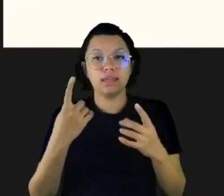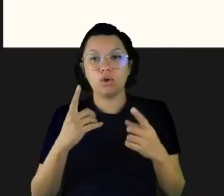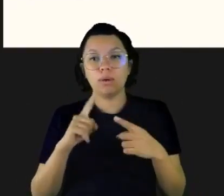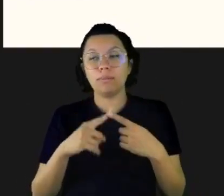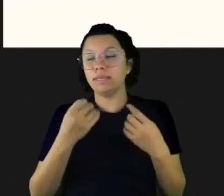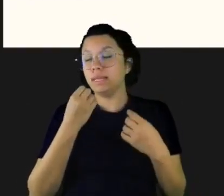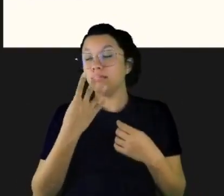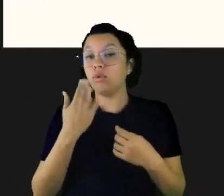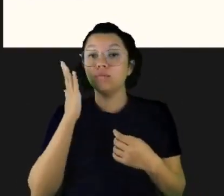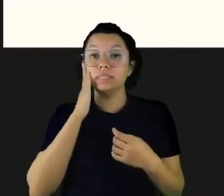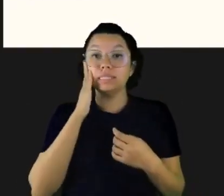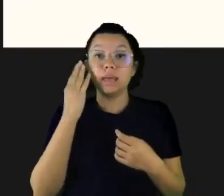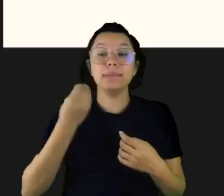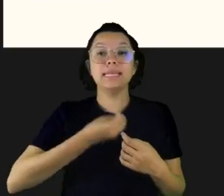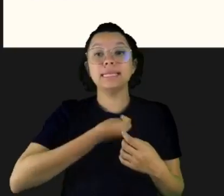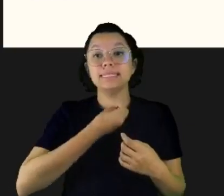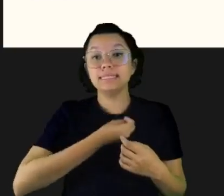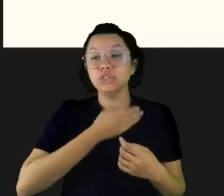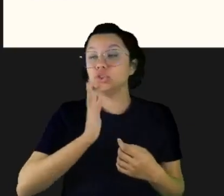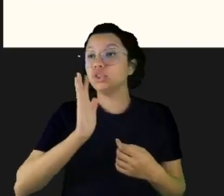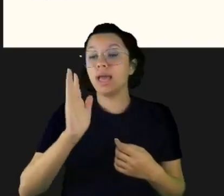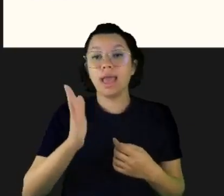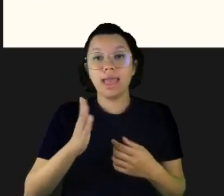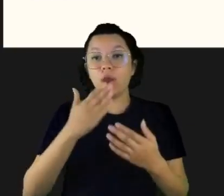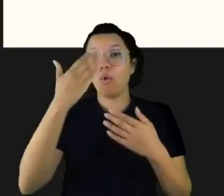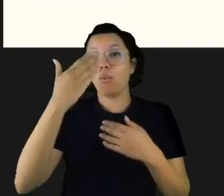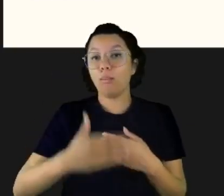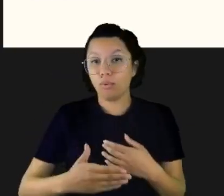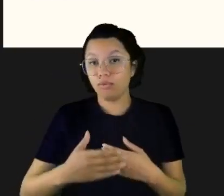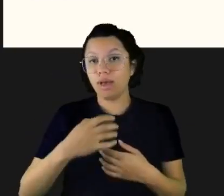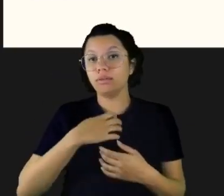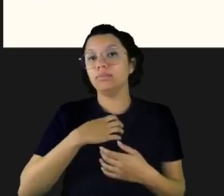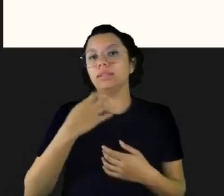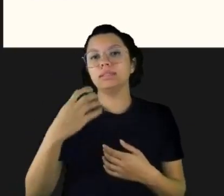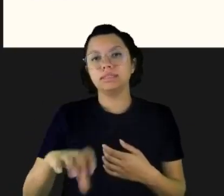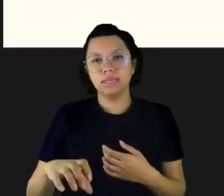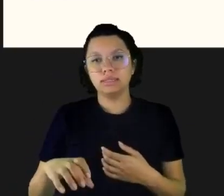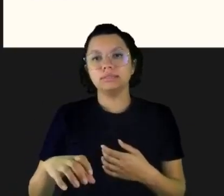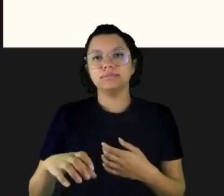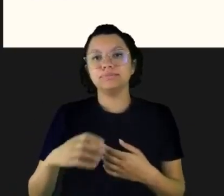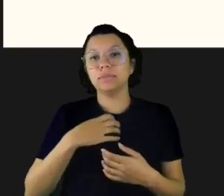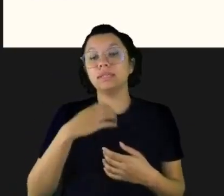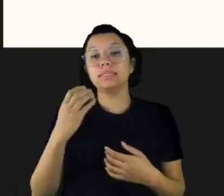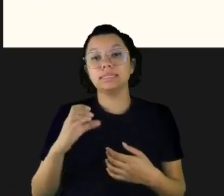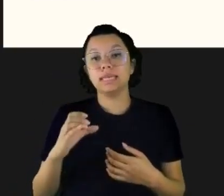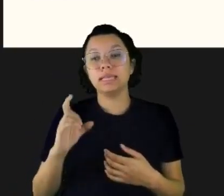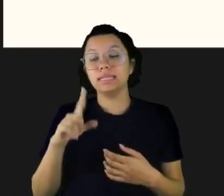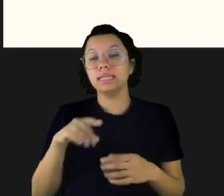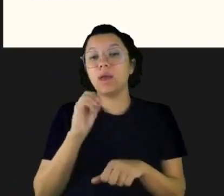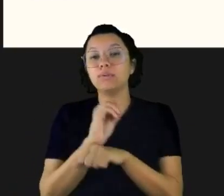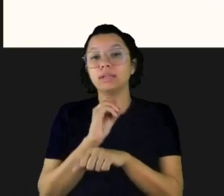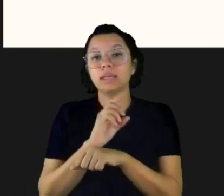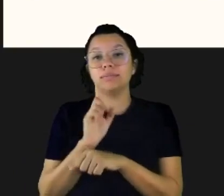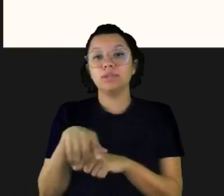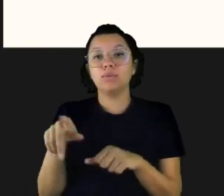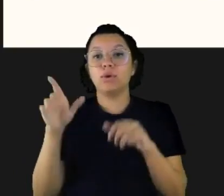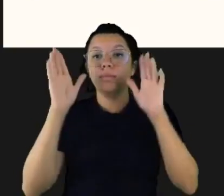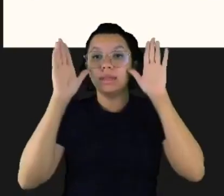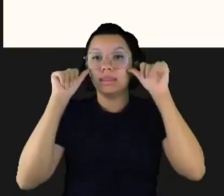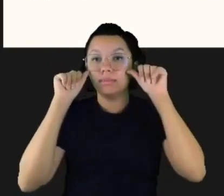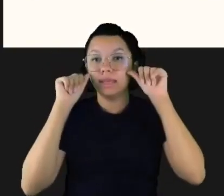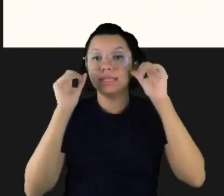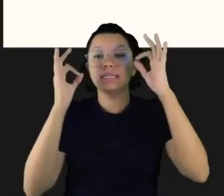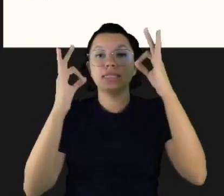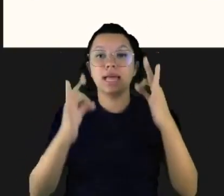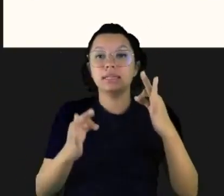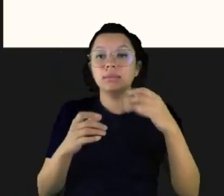isso existe, isso já é comprovado pela ciência, que é um tratamento para demência. Né? E aí, exatamente onde